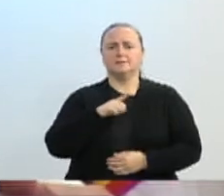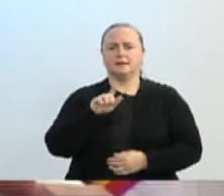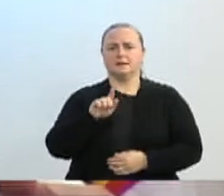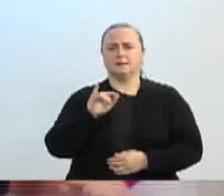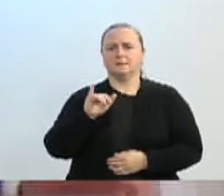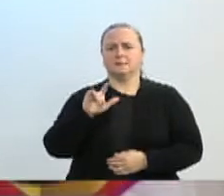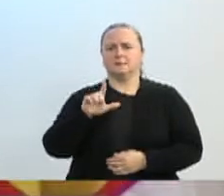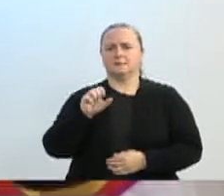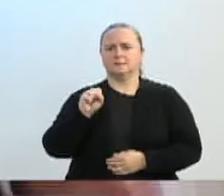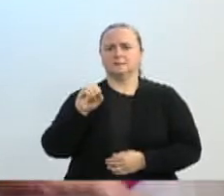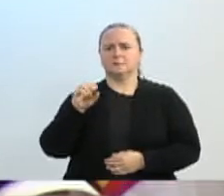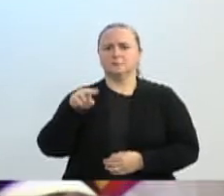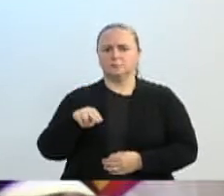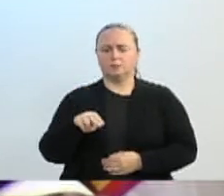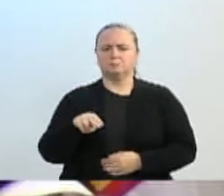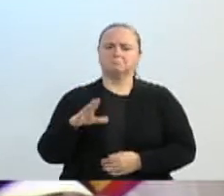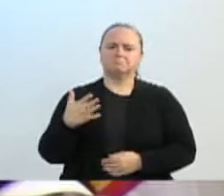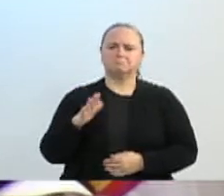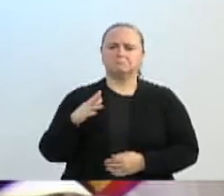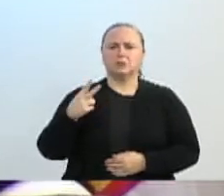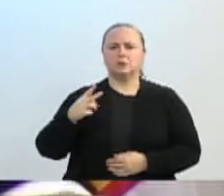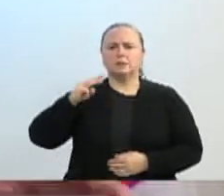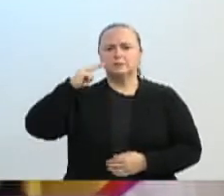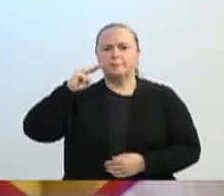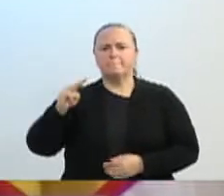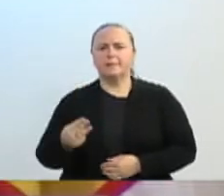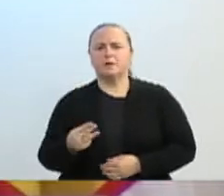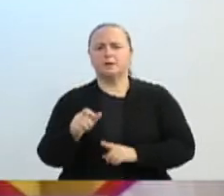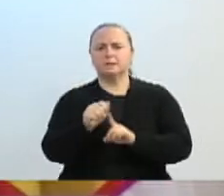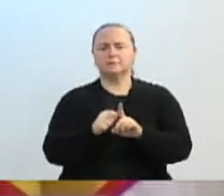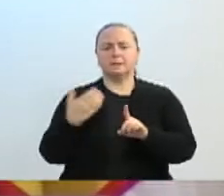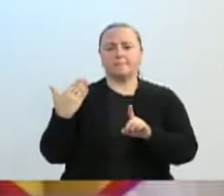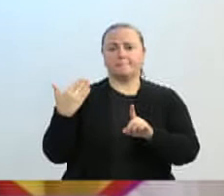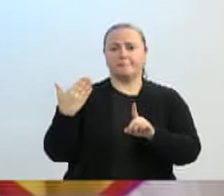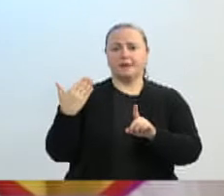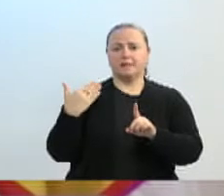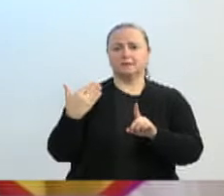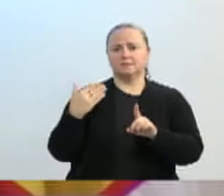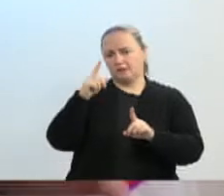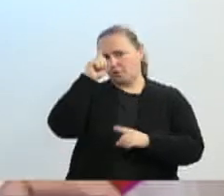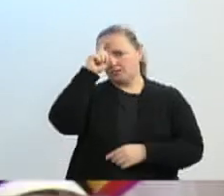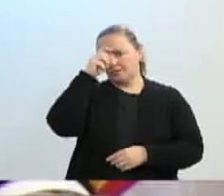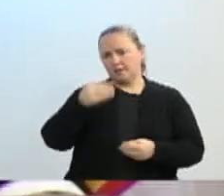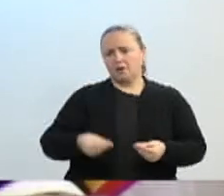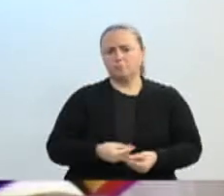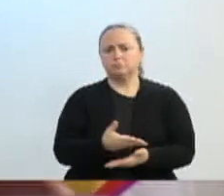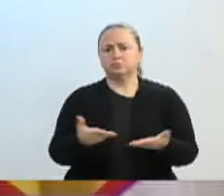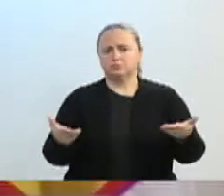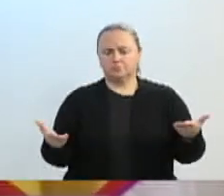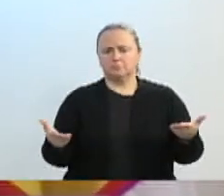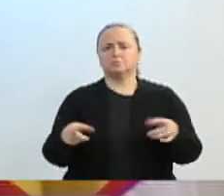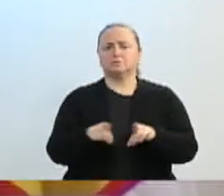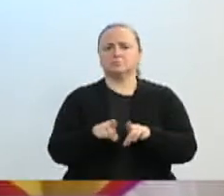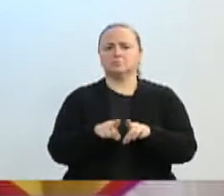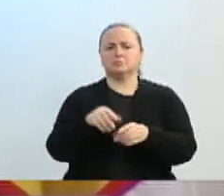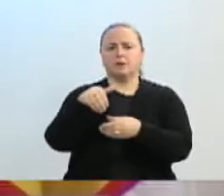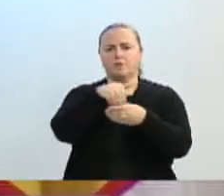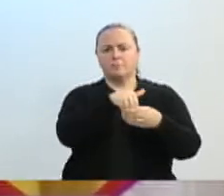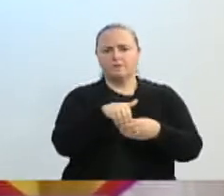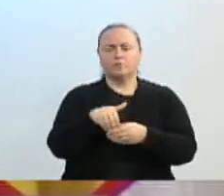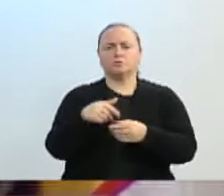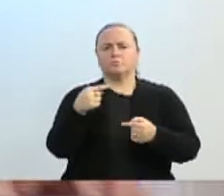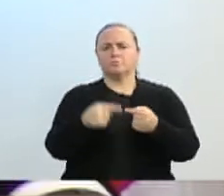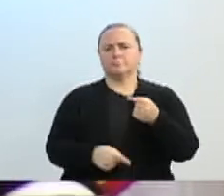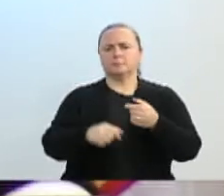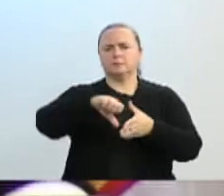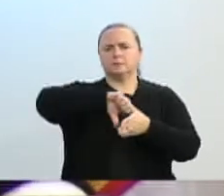enviando cerca de 2,5 milhões somente no último mês aos hospitais da cidade, e votando contra a imoralidade que é o